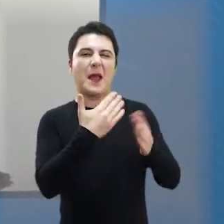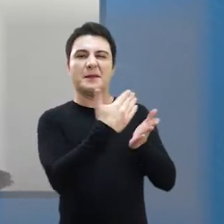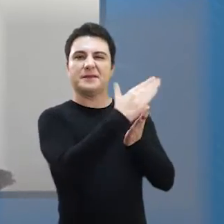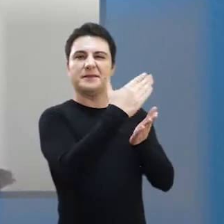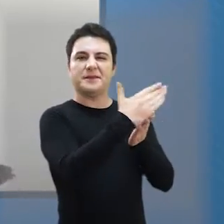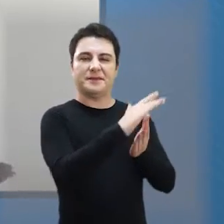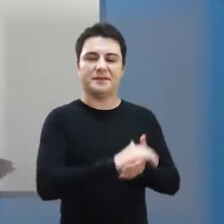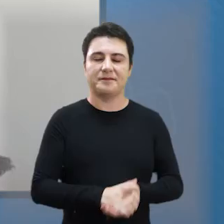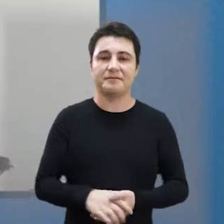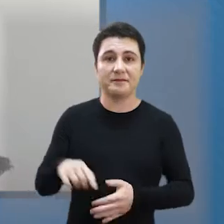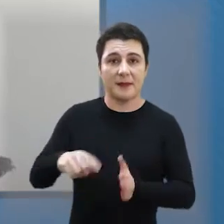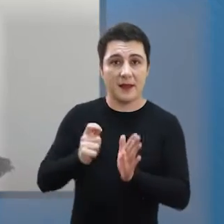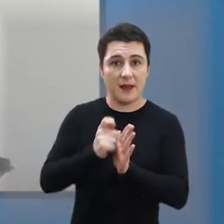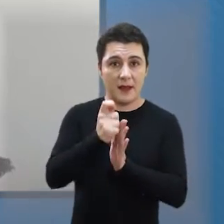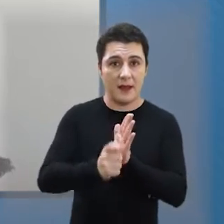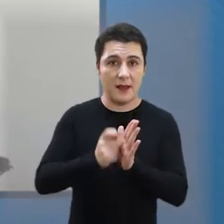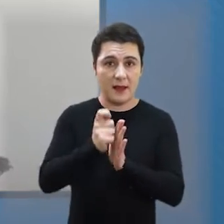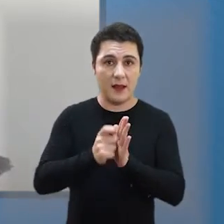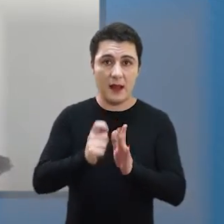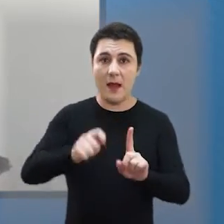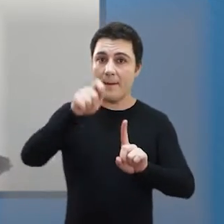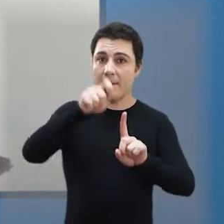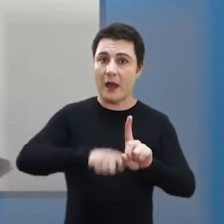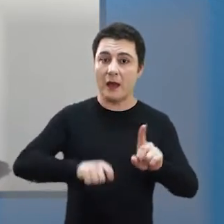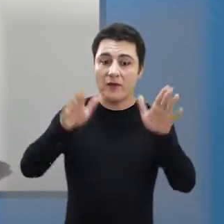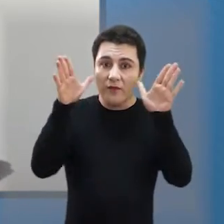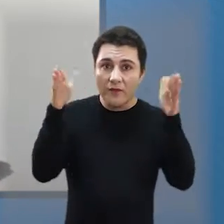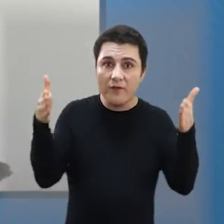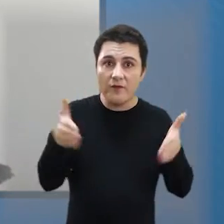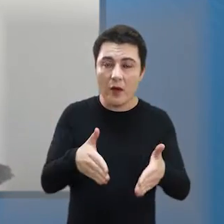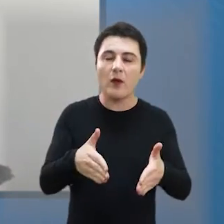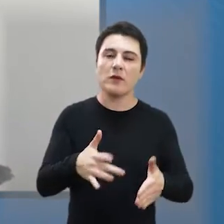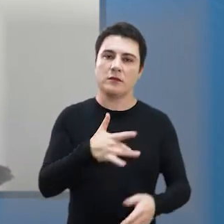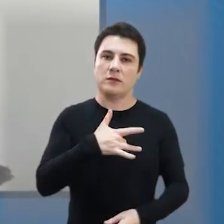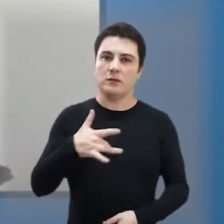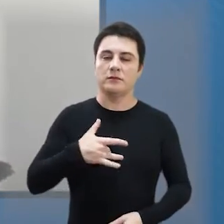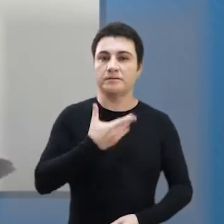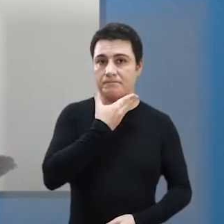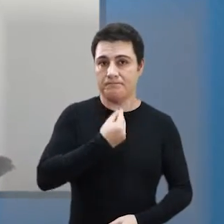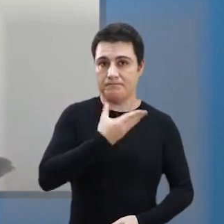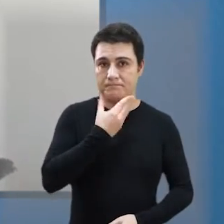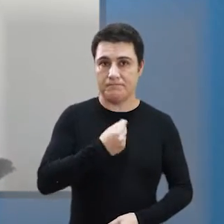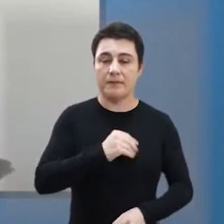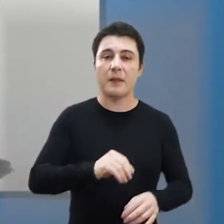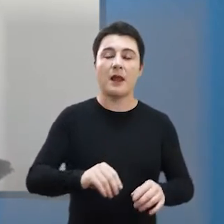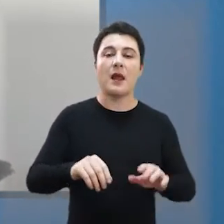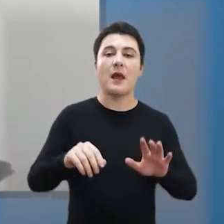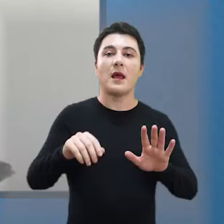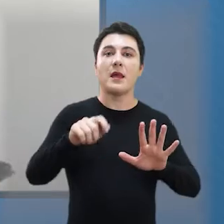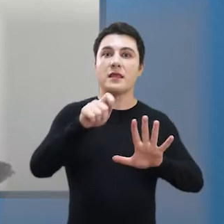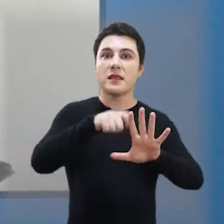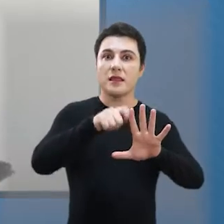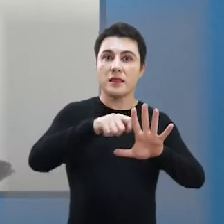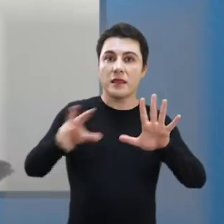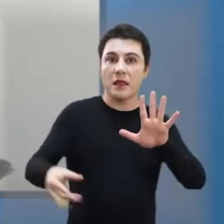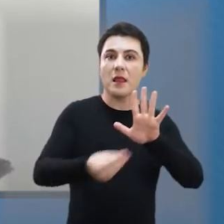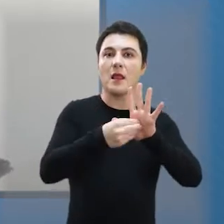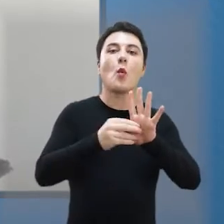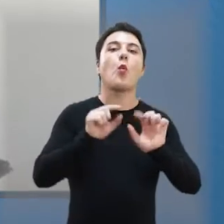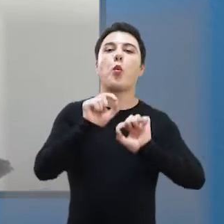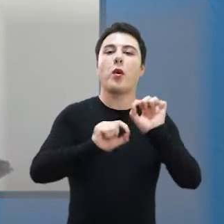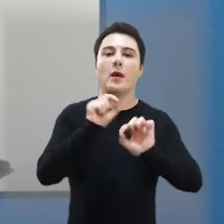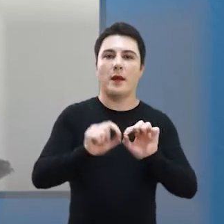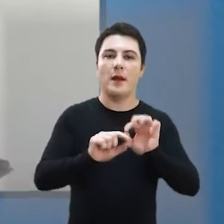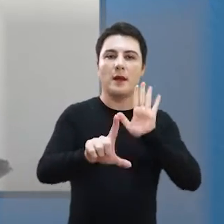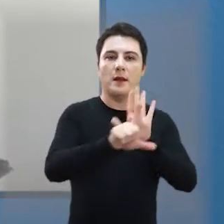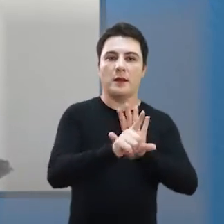saúde. Em Araraquara, o mês é de prevenção da saúde masculina. A data foi instituída no município por meio da Lei